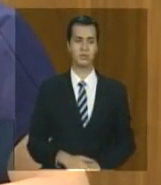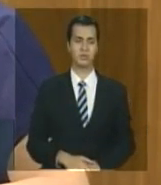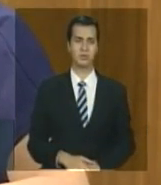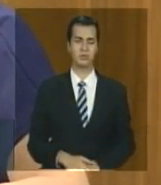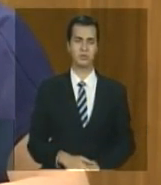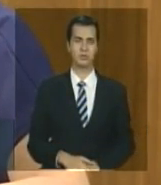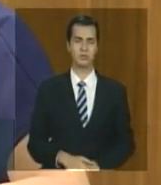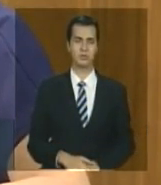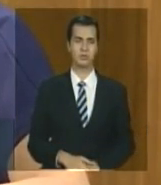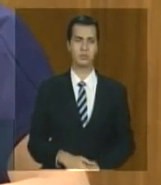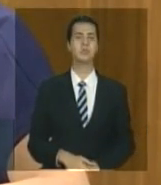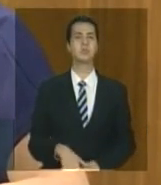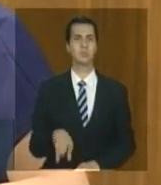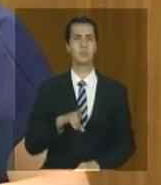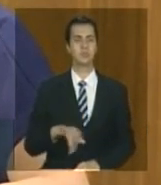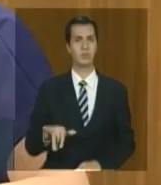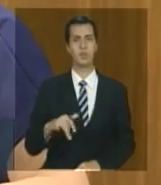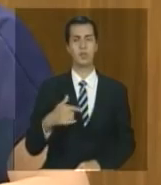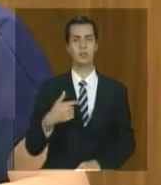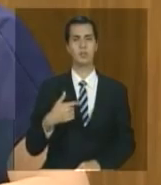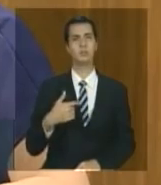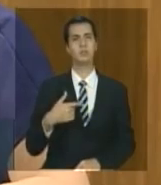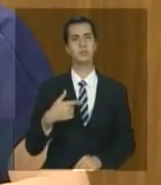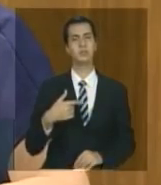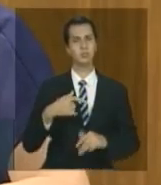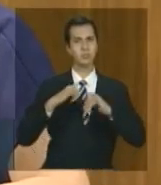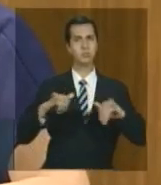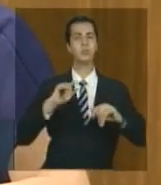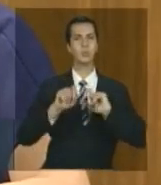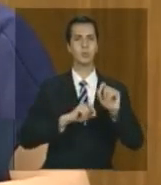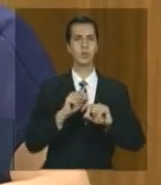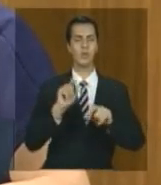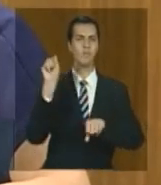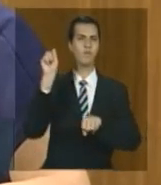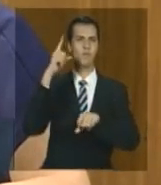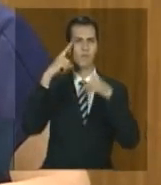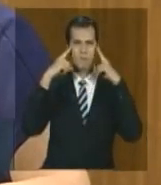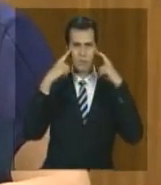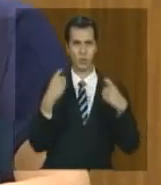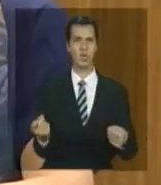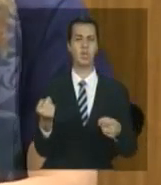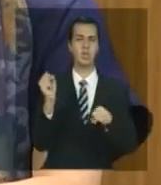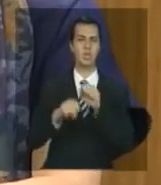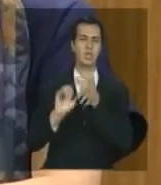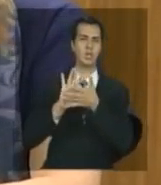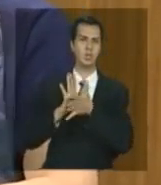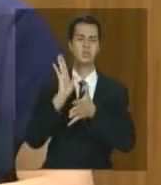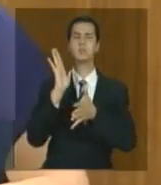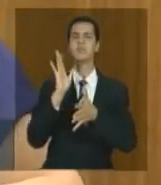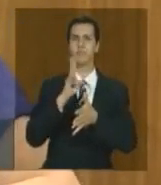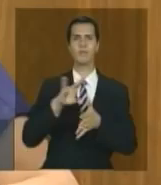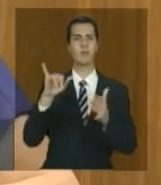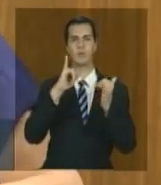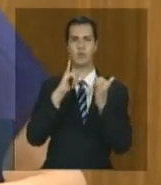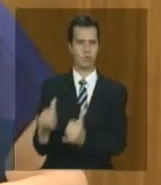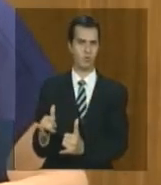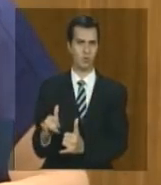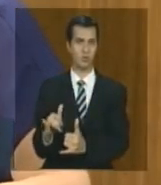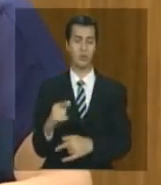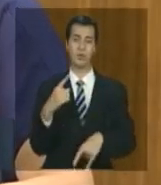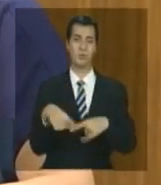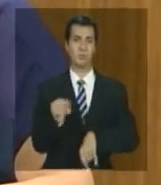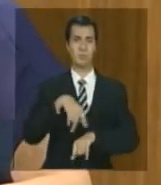deverá haver uma condenação à violência. Nenhum país do mundo pode estar de acordo com esses eventos, com a